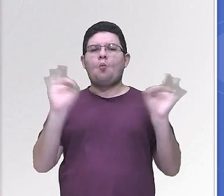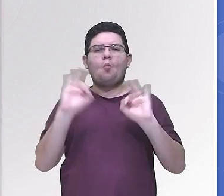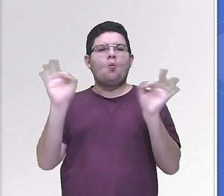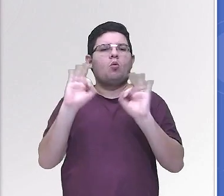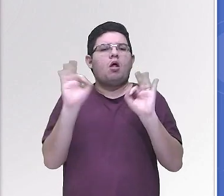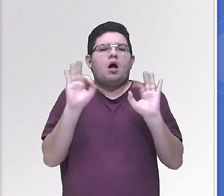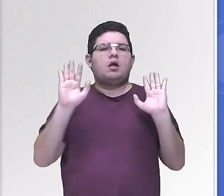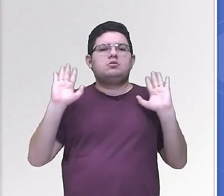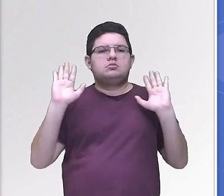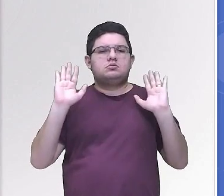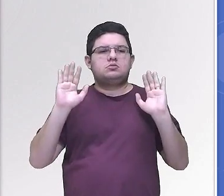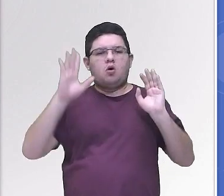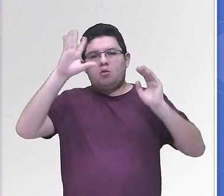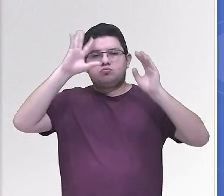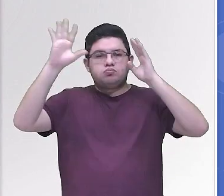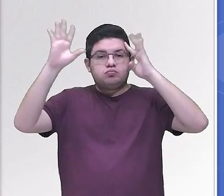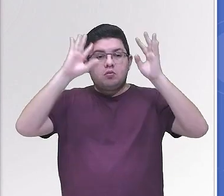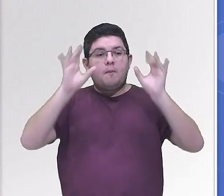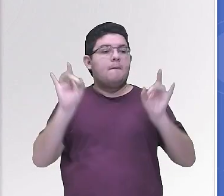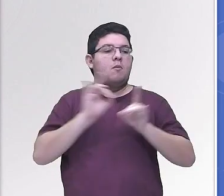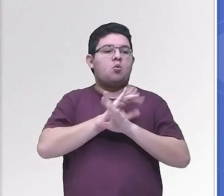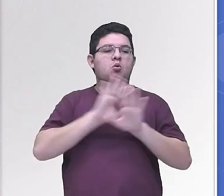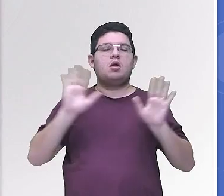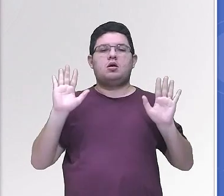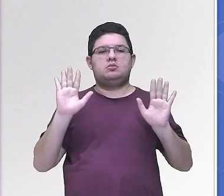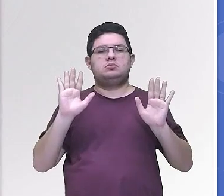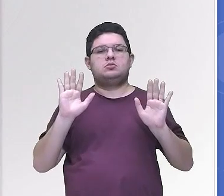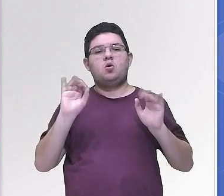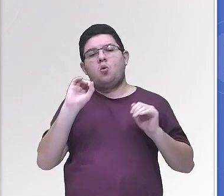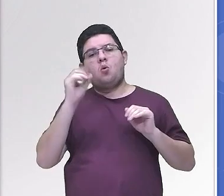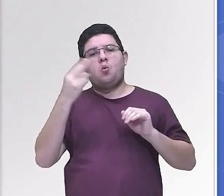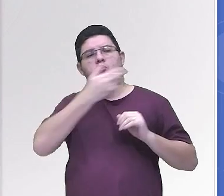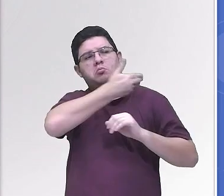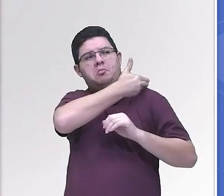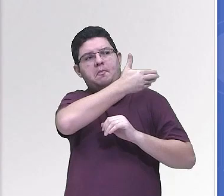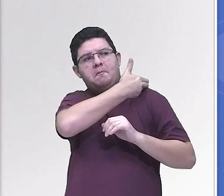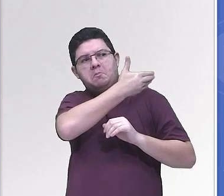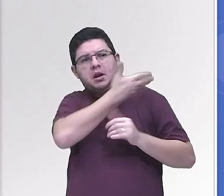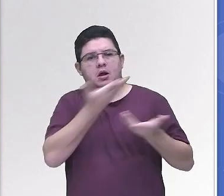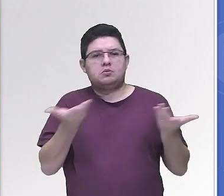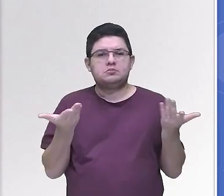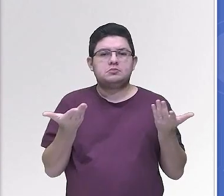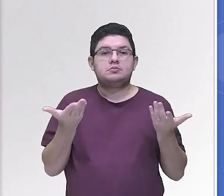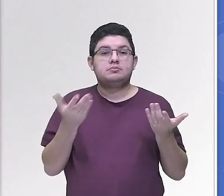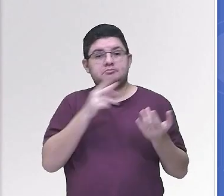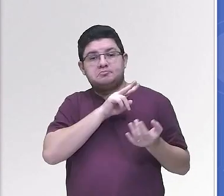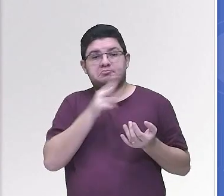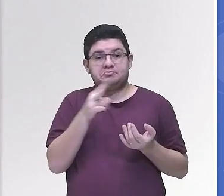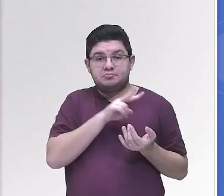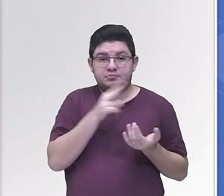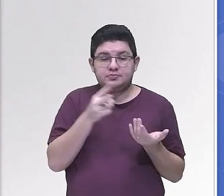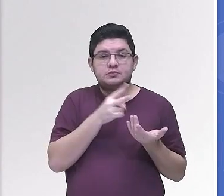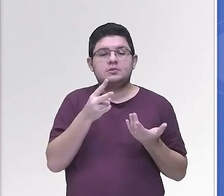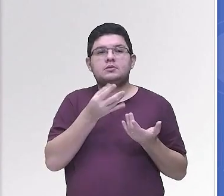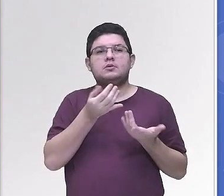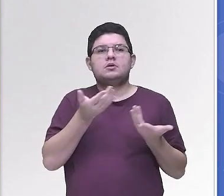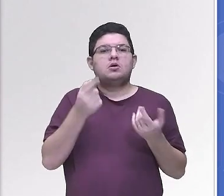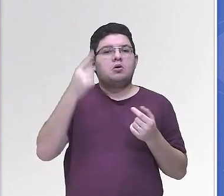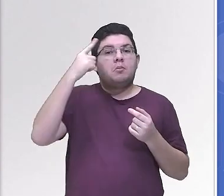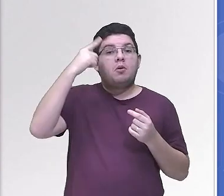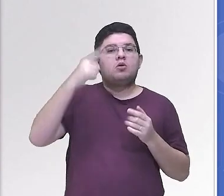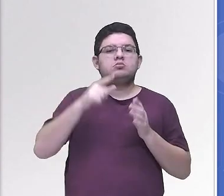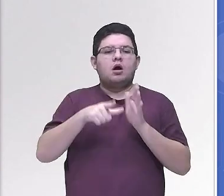O que isso quer dizer, gente? Quando eu falo de preconceito ou quando eu falo de preconceitos? Eu não posso ter